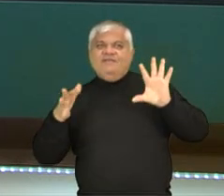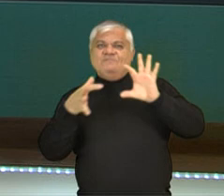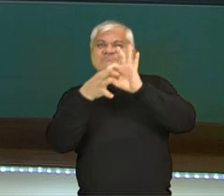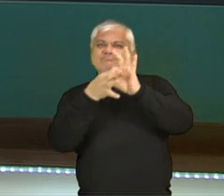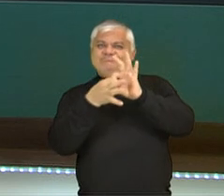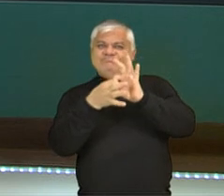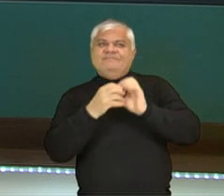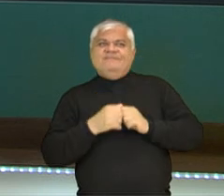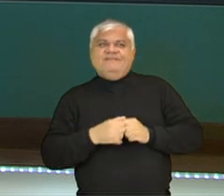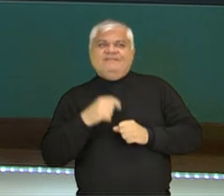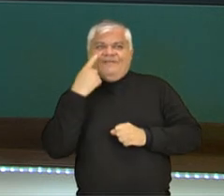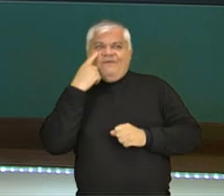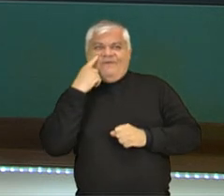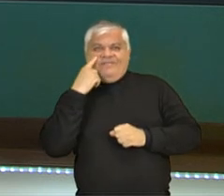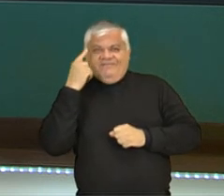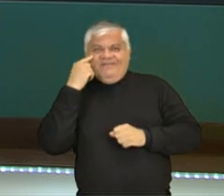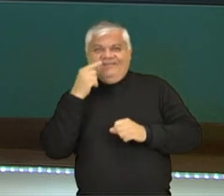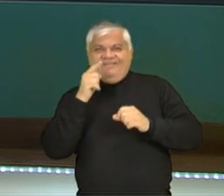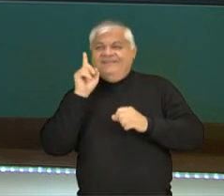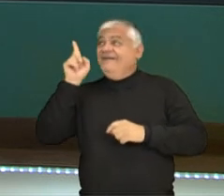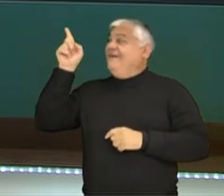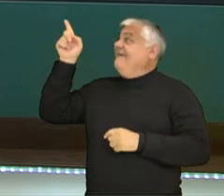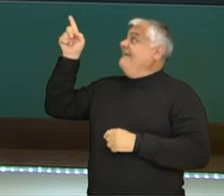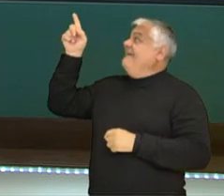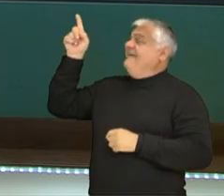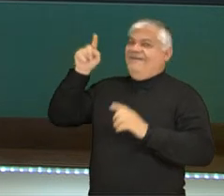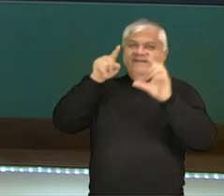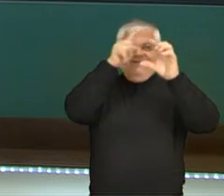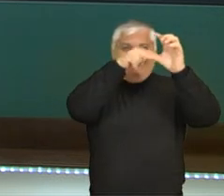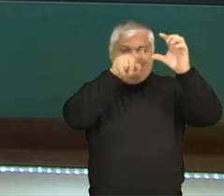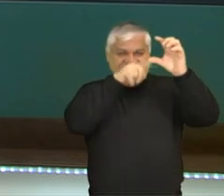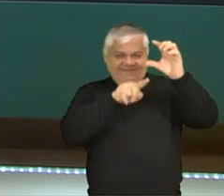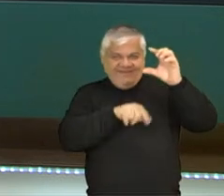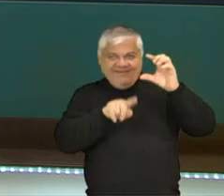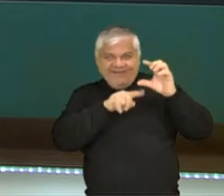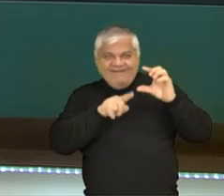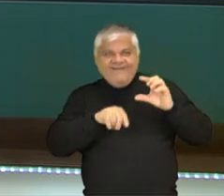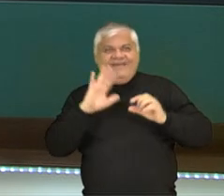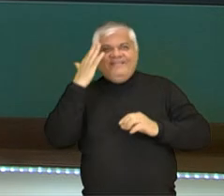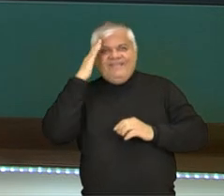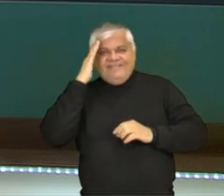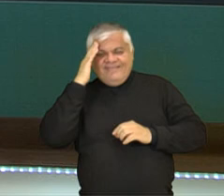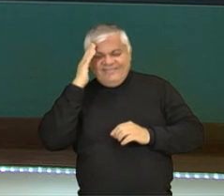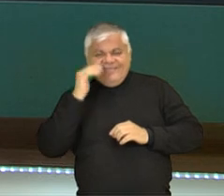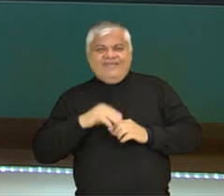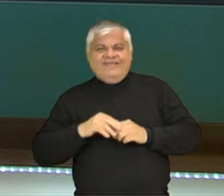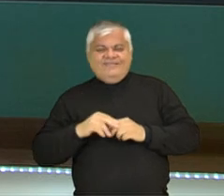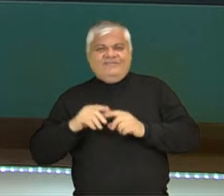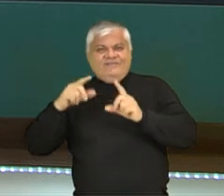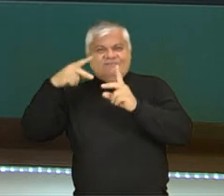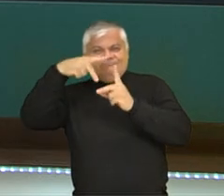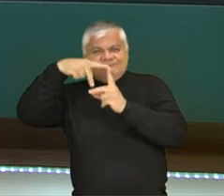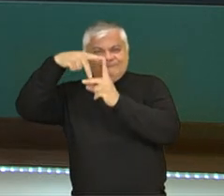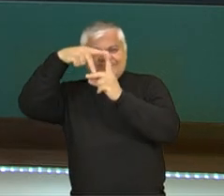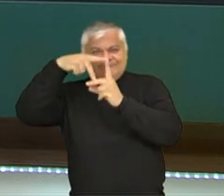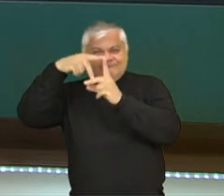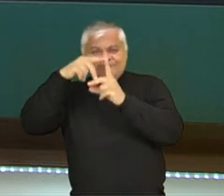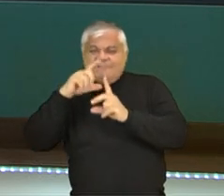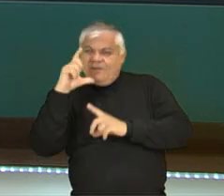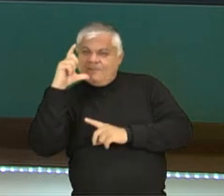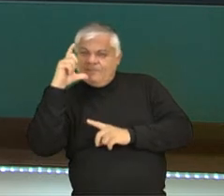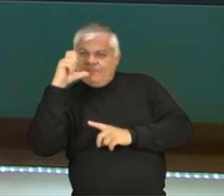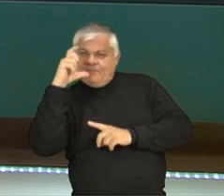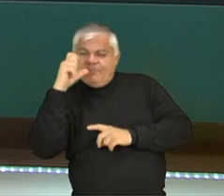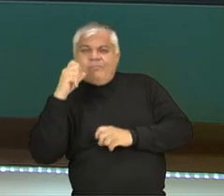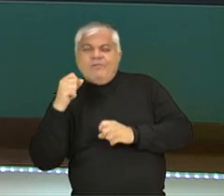ao O. Estão aqui, ó, esses grupamentos aqui. Se você quiser entender, saber mais, acesse com mirando